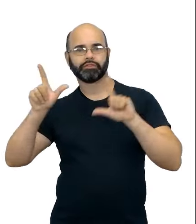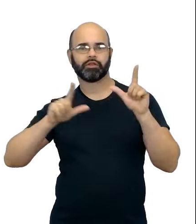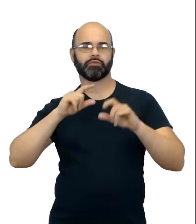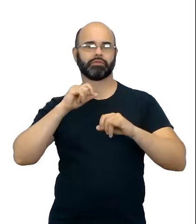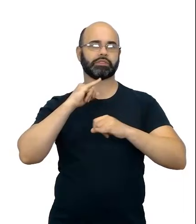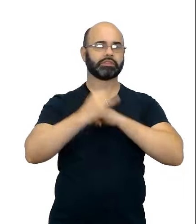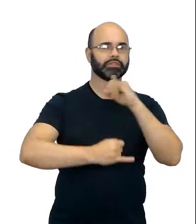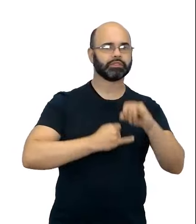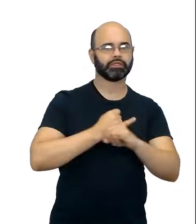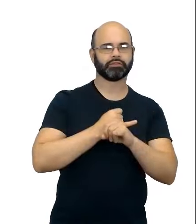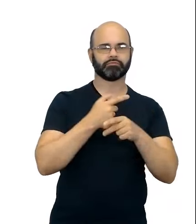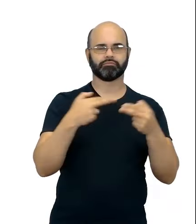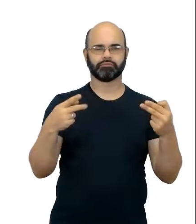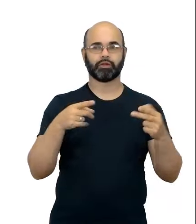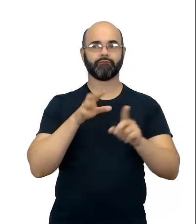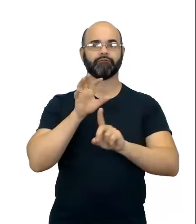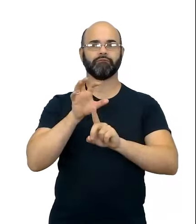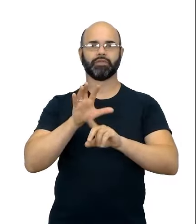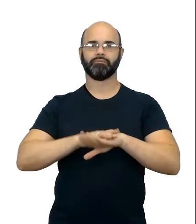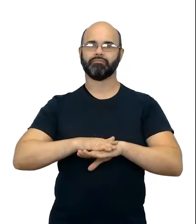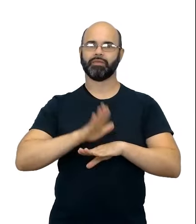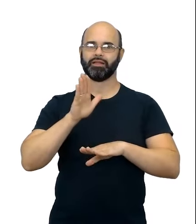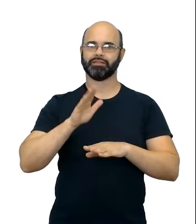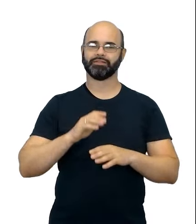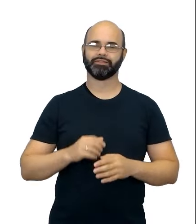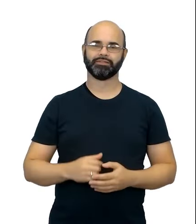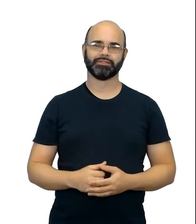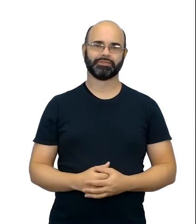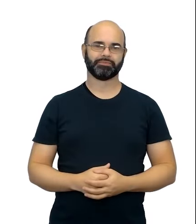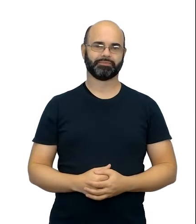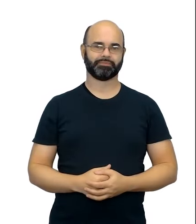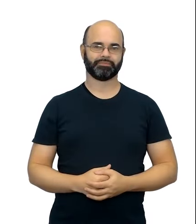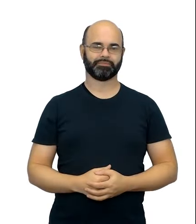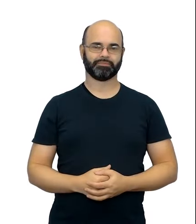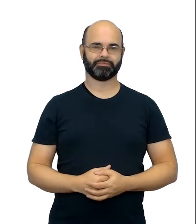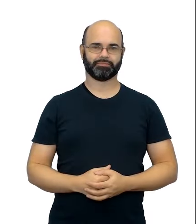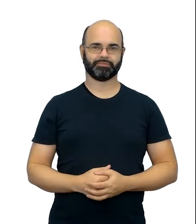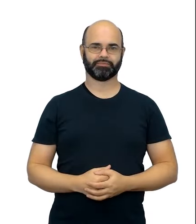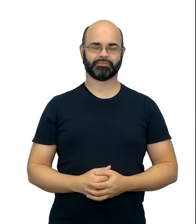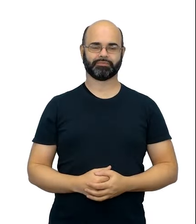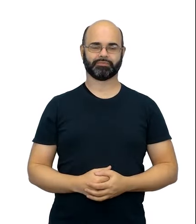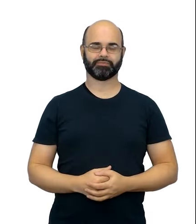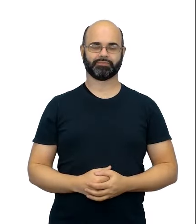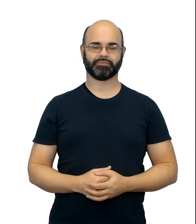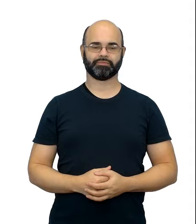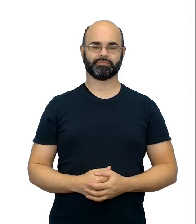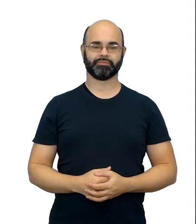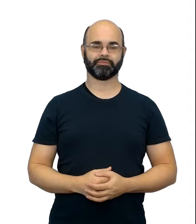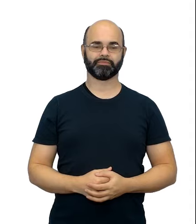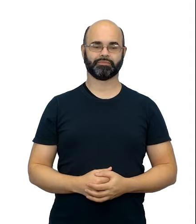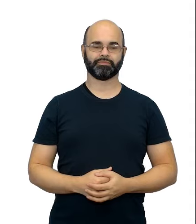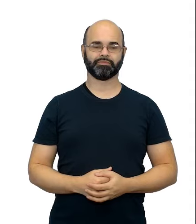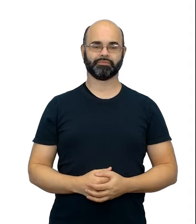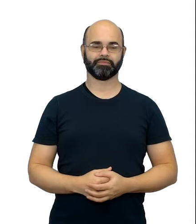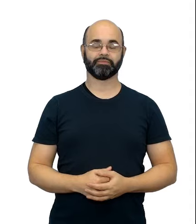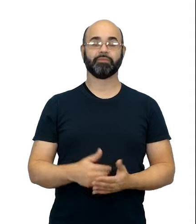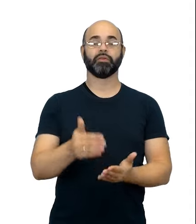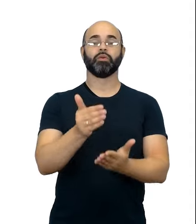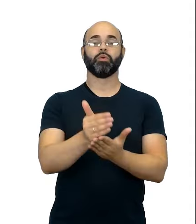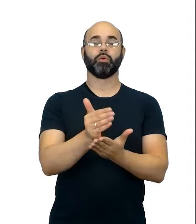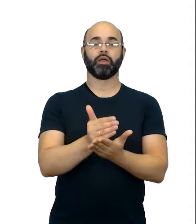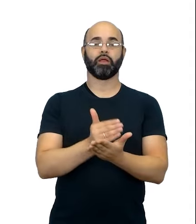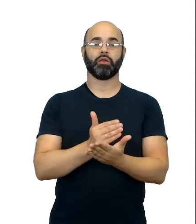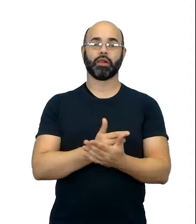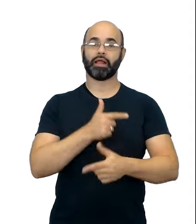diante. O currículo em ação também traz para a gente, traz